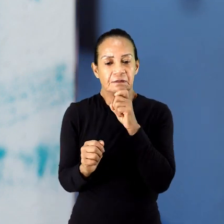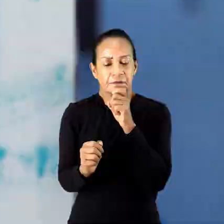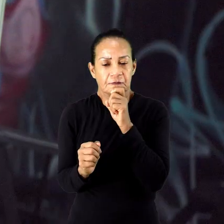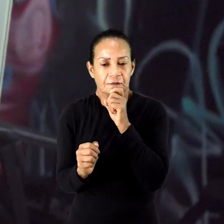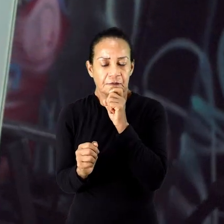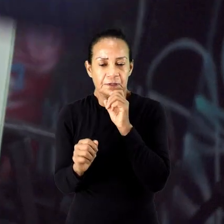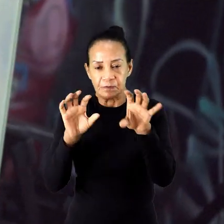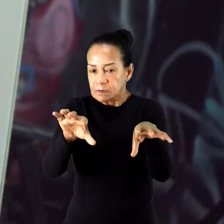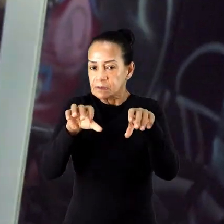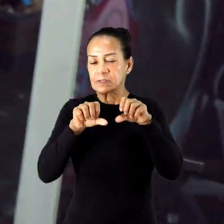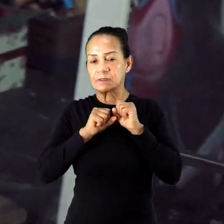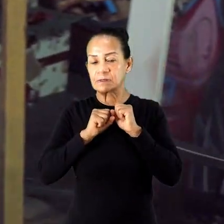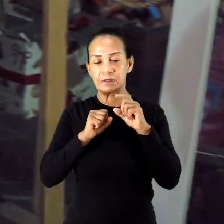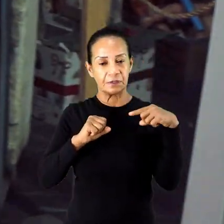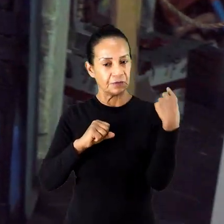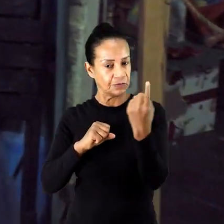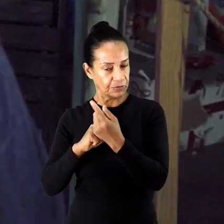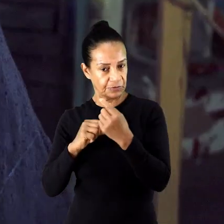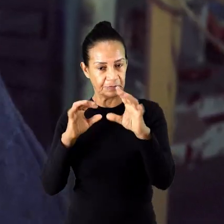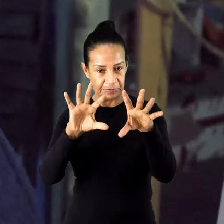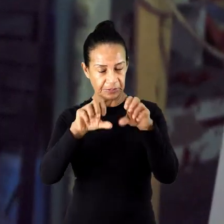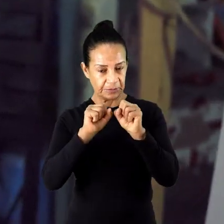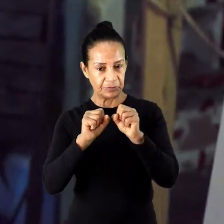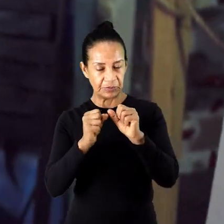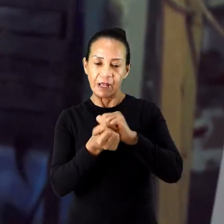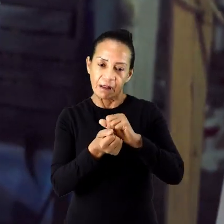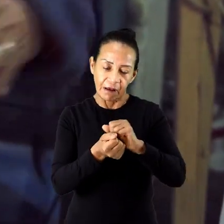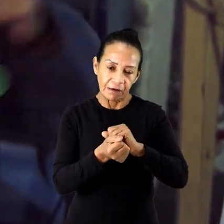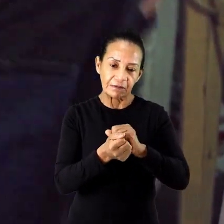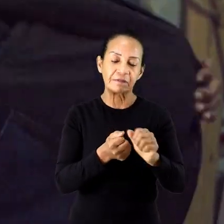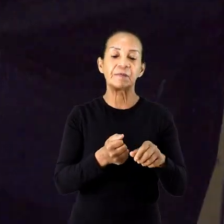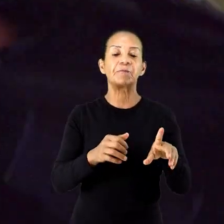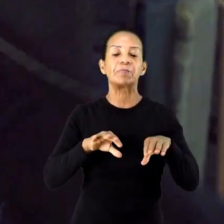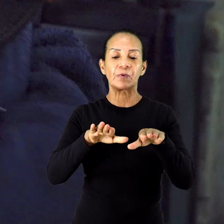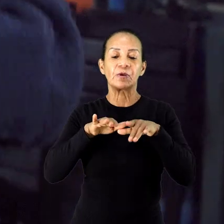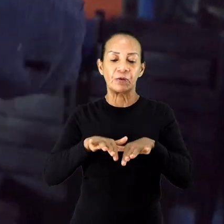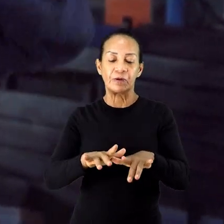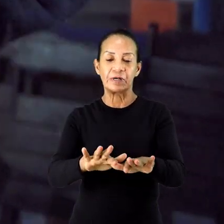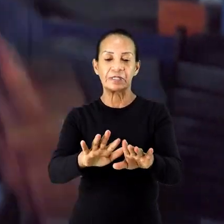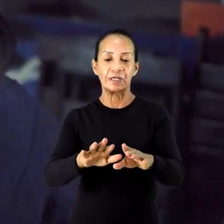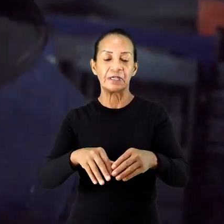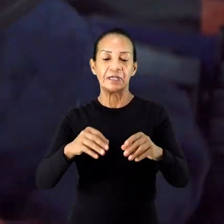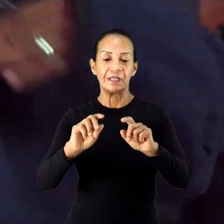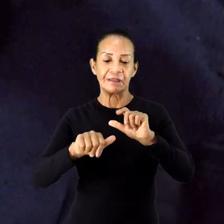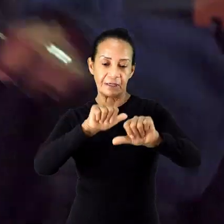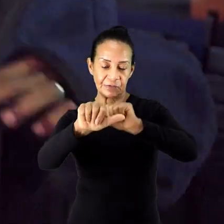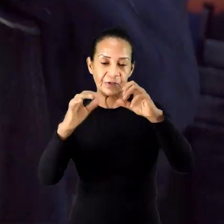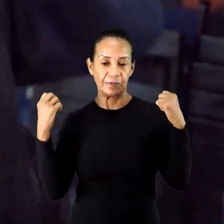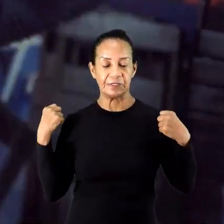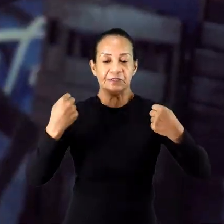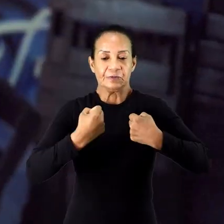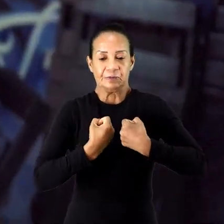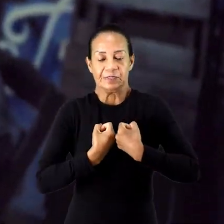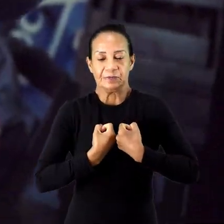um acolhimento nesse momento de frio. A gente pega esses cobertores, higieniza, coloca na mesa de corte e ele volta